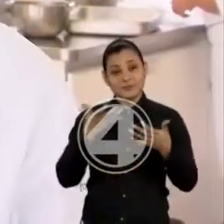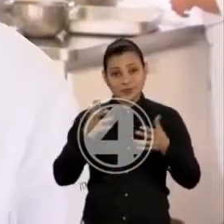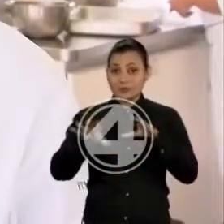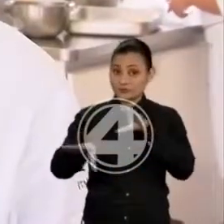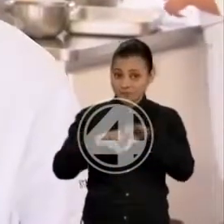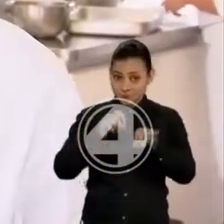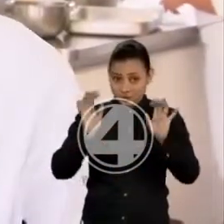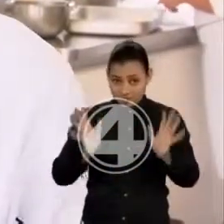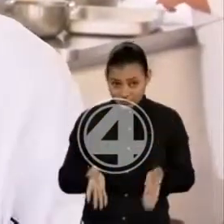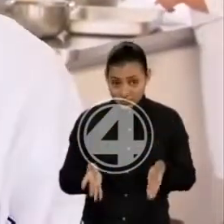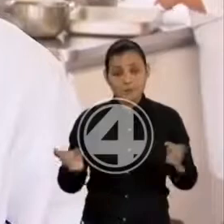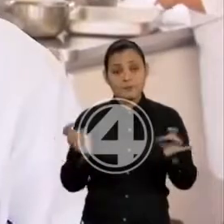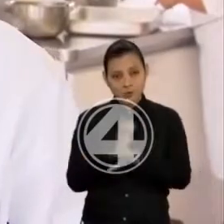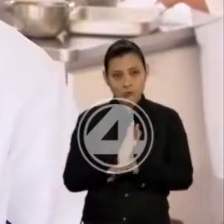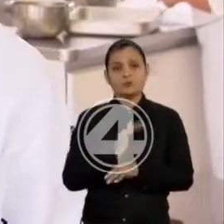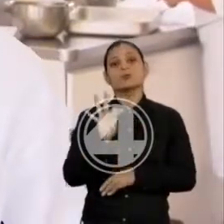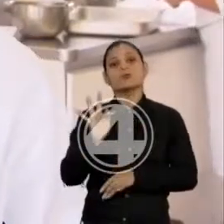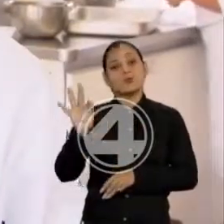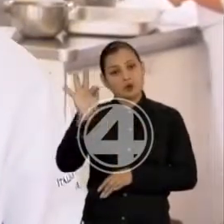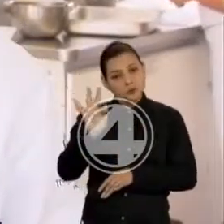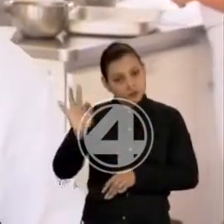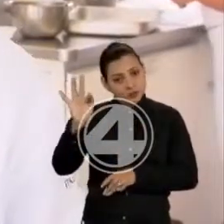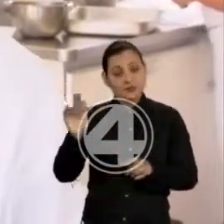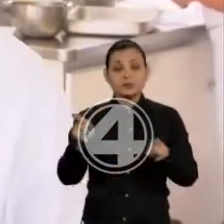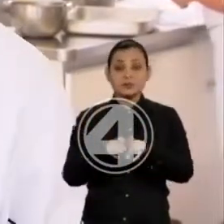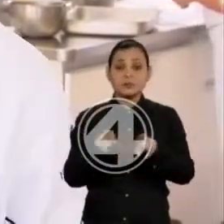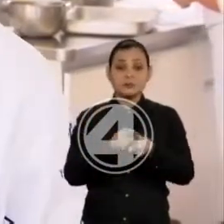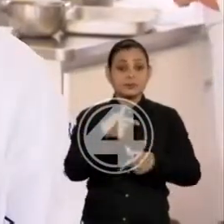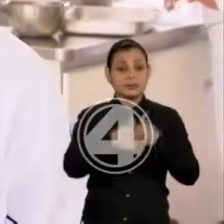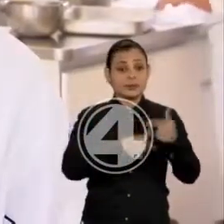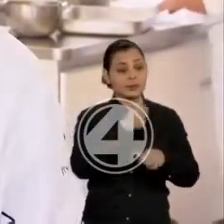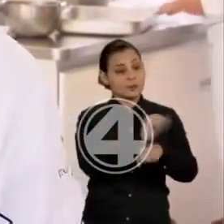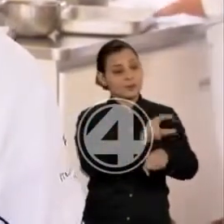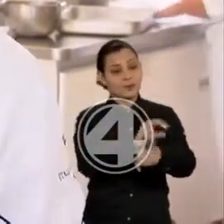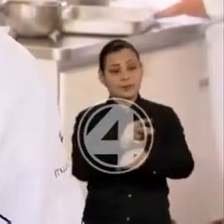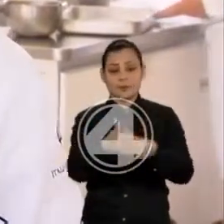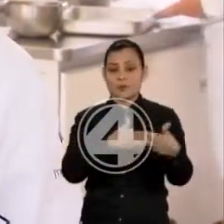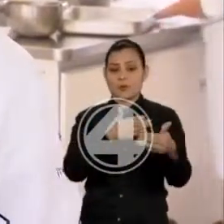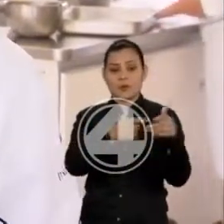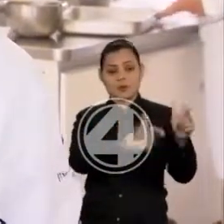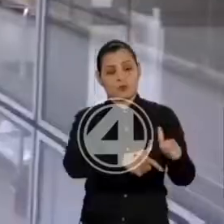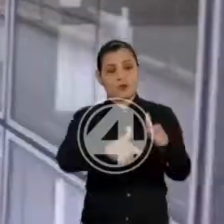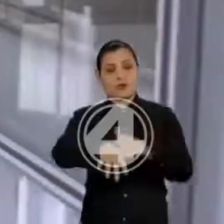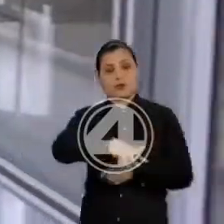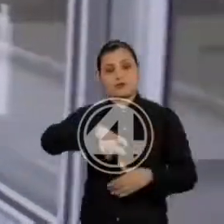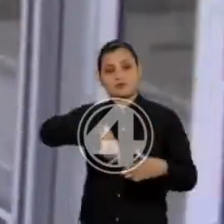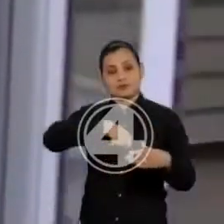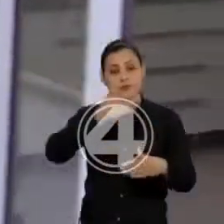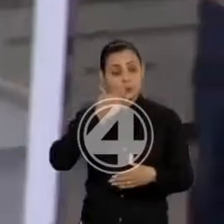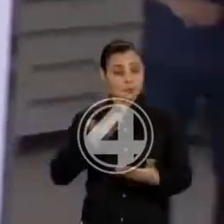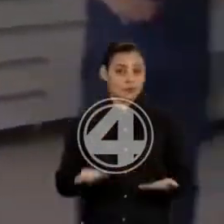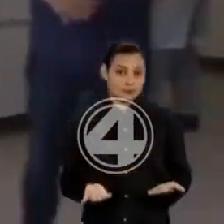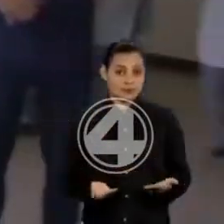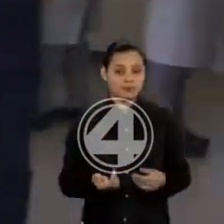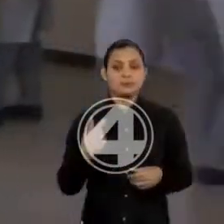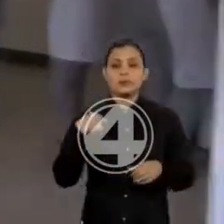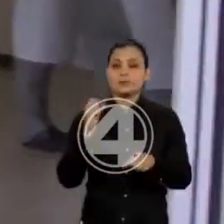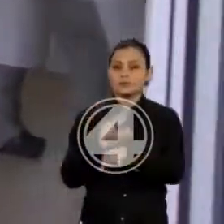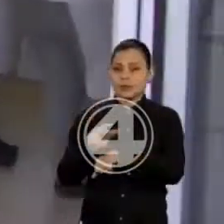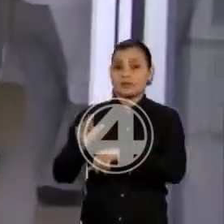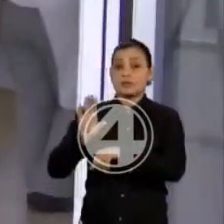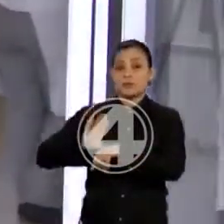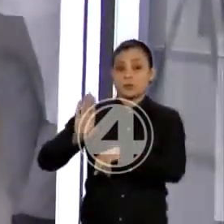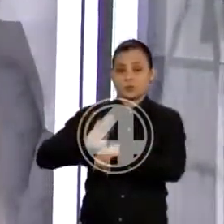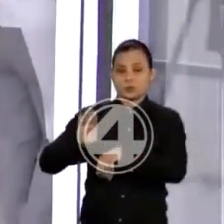poder, ao mesmo tempo que ingressar uma faculdade, ter possibilidade de trabalho em qualquer ramo que tenha uma cozinha. Para entrar em uma escola